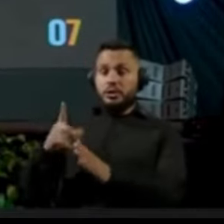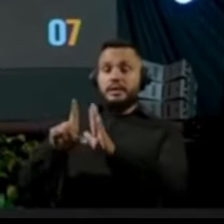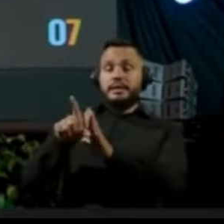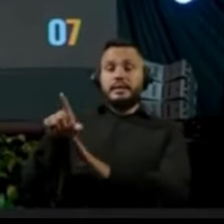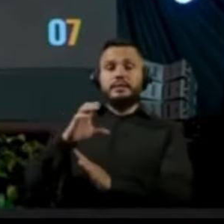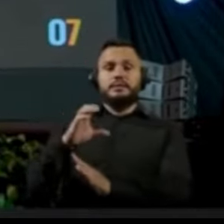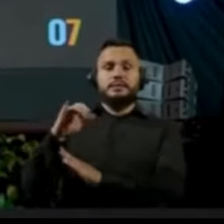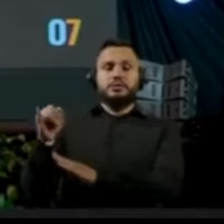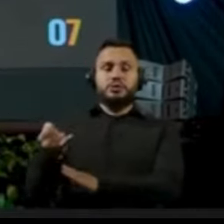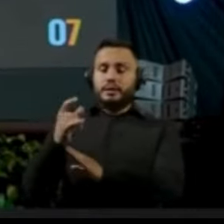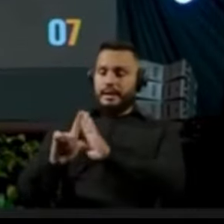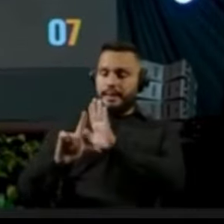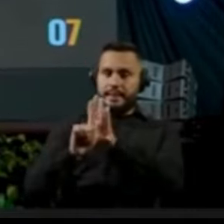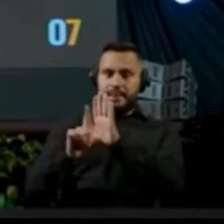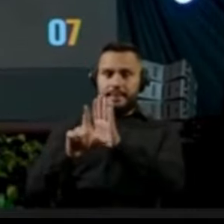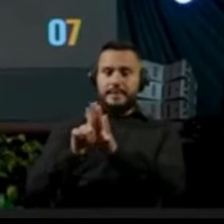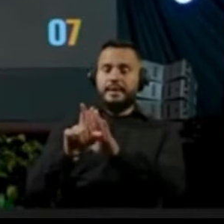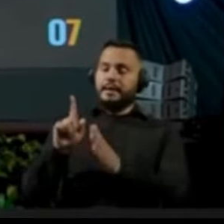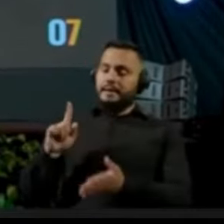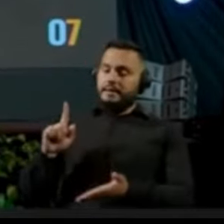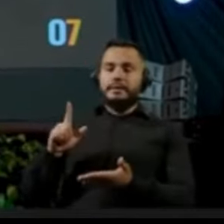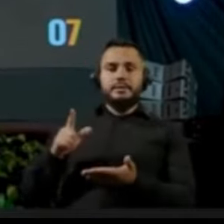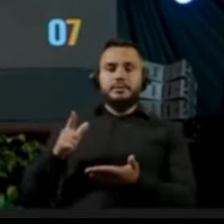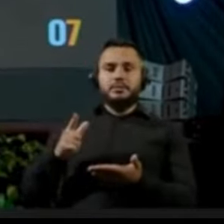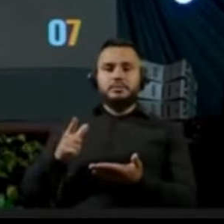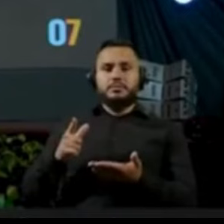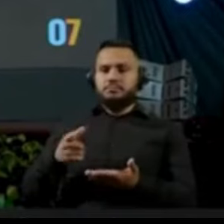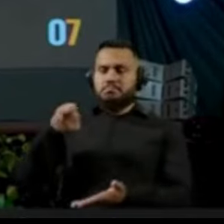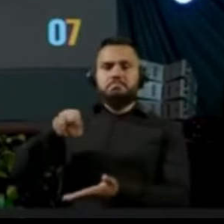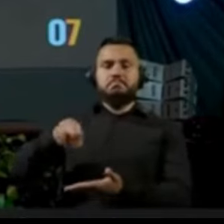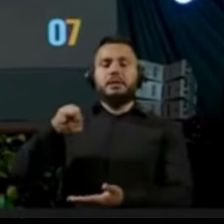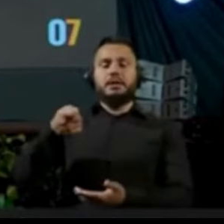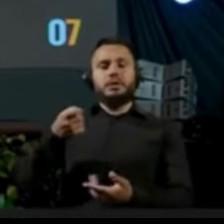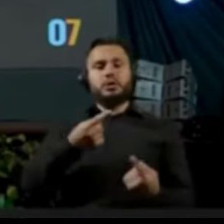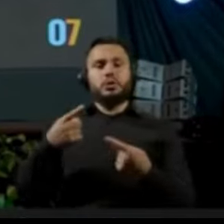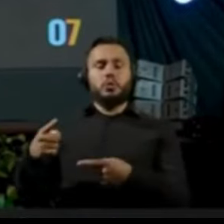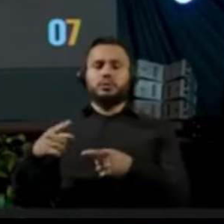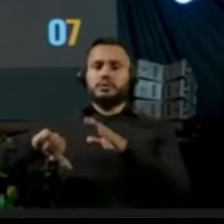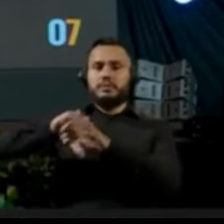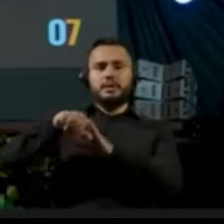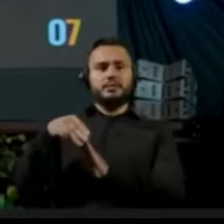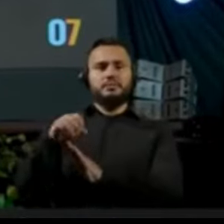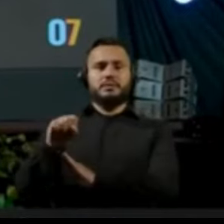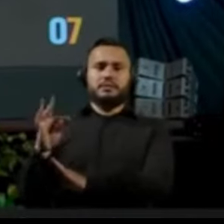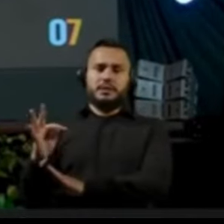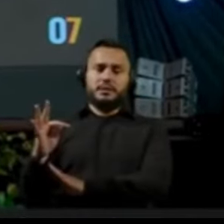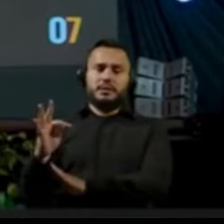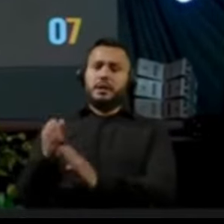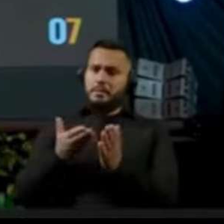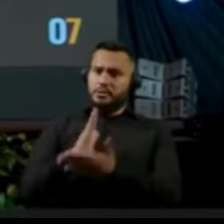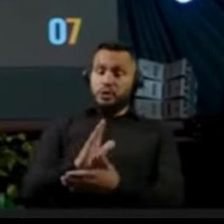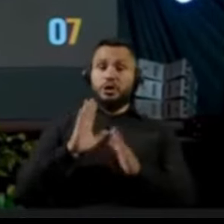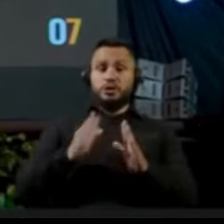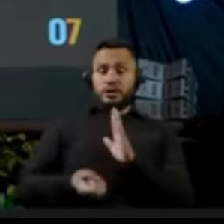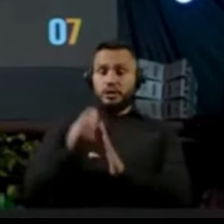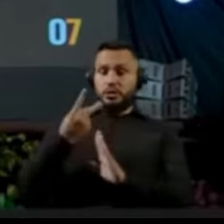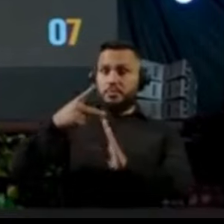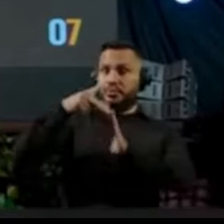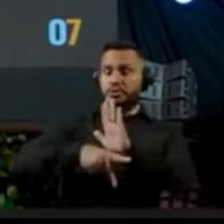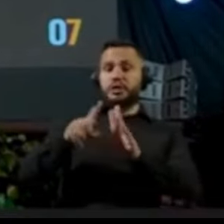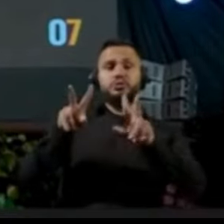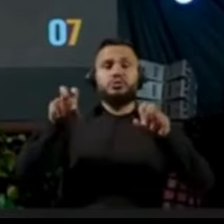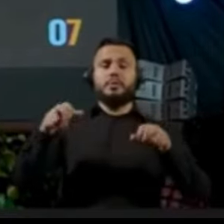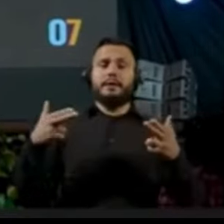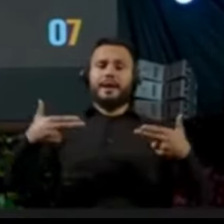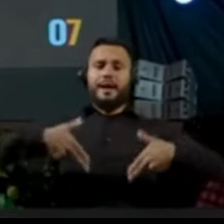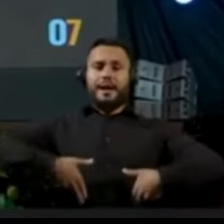endurecem as penas para os criminosos do MST. Passou na CCJ. Nós já pautamos projetos sobre armas, para